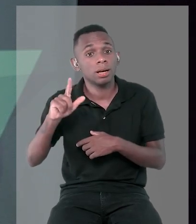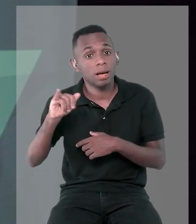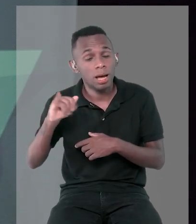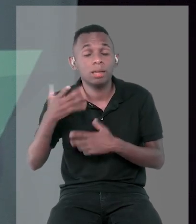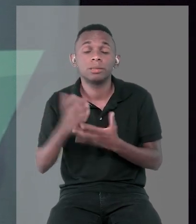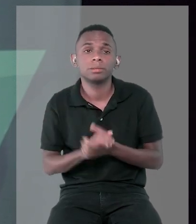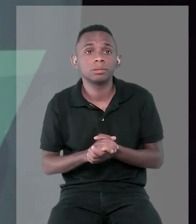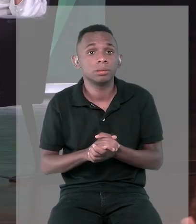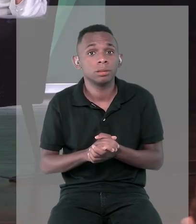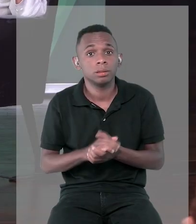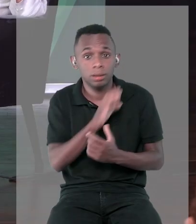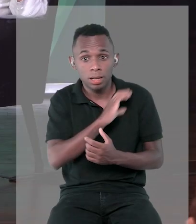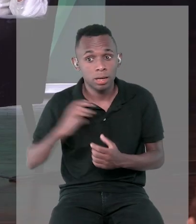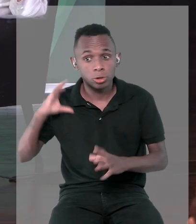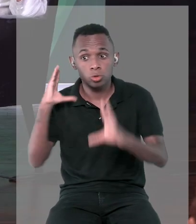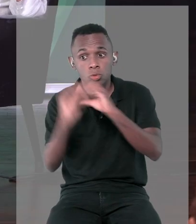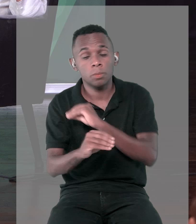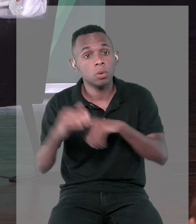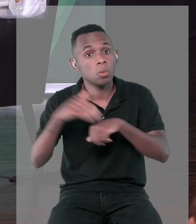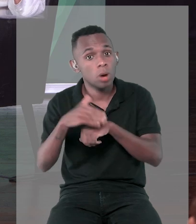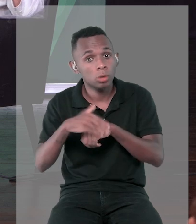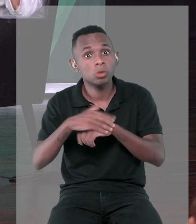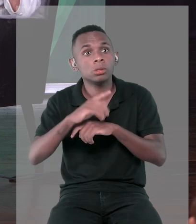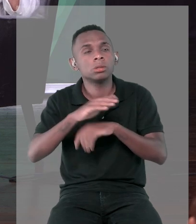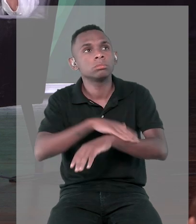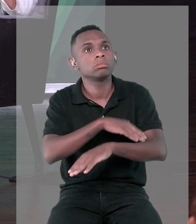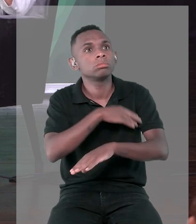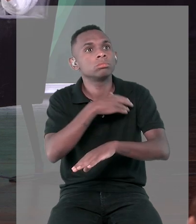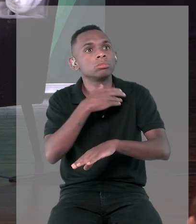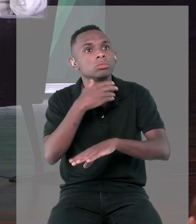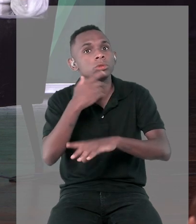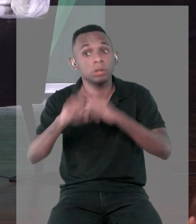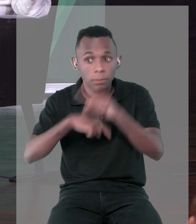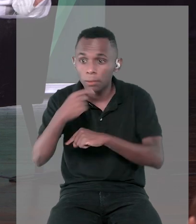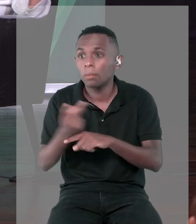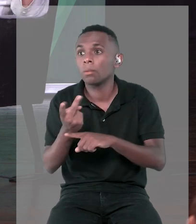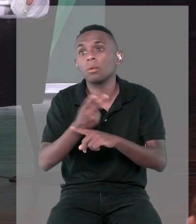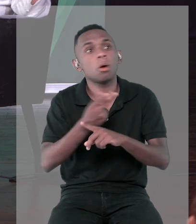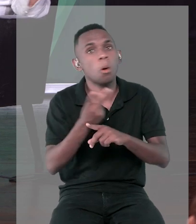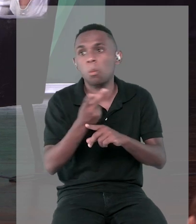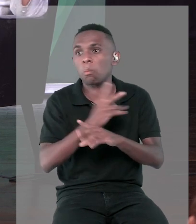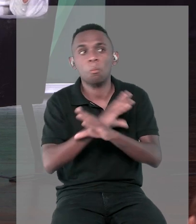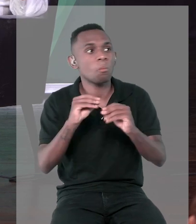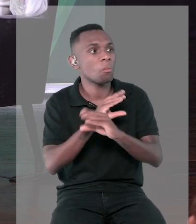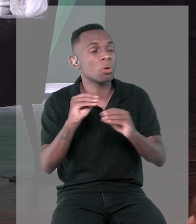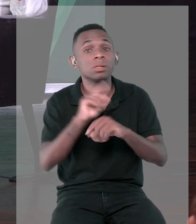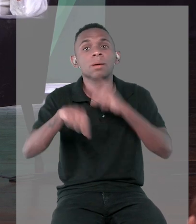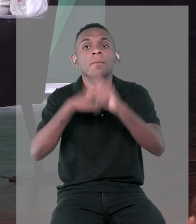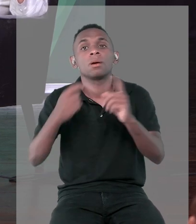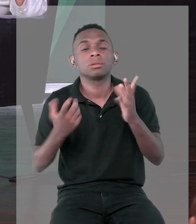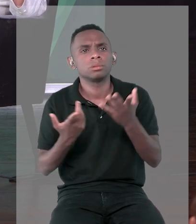coisa engraçada, que a Clarice sumiu de noite, só apareceu no dia seguinte. Eu sei, todo mundo procurando a Clarice e não achava a